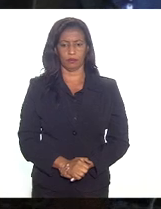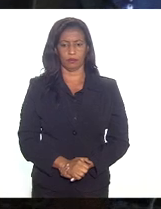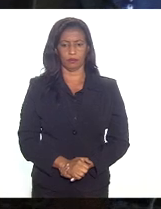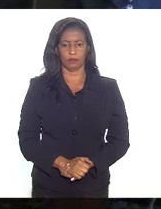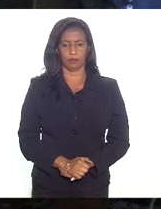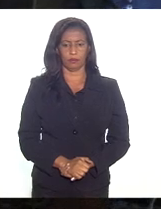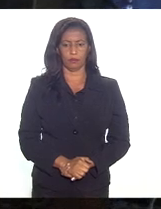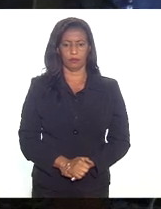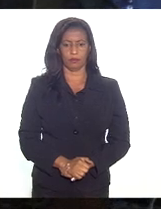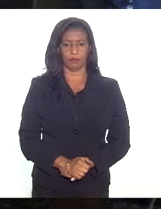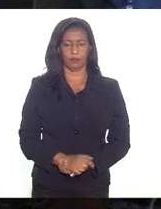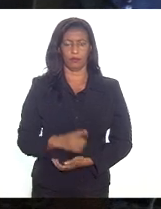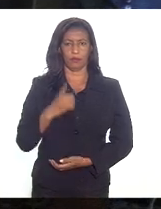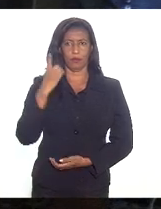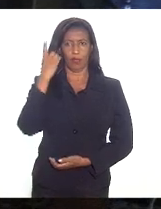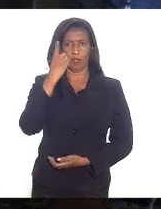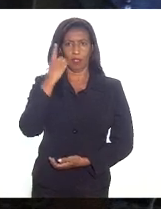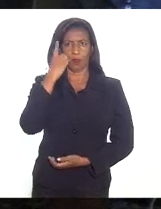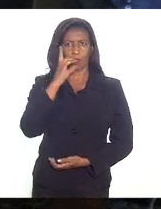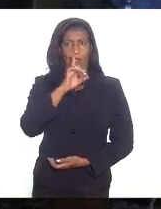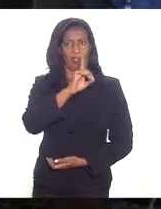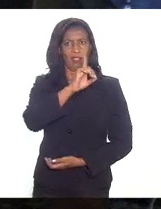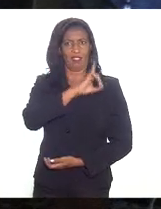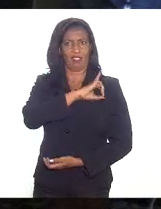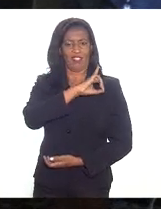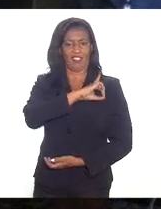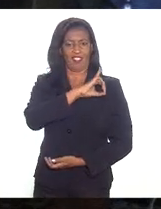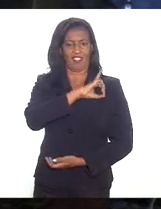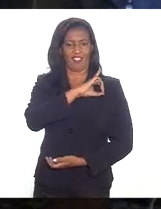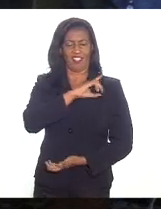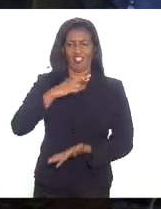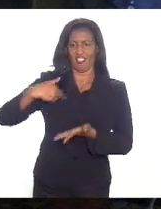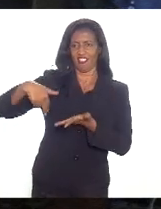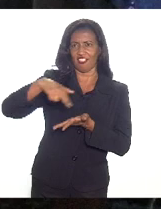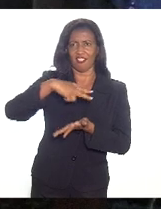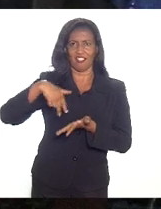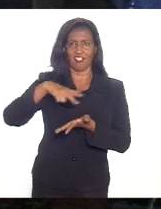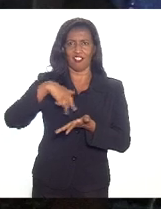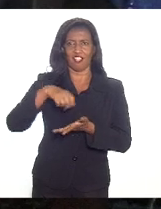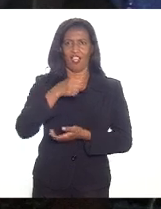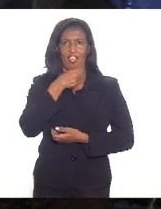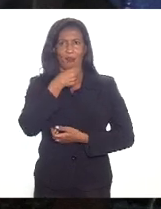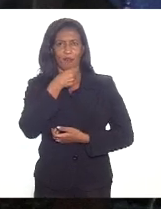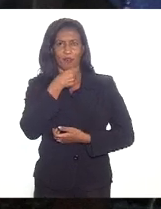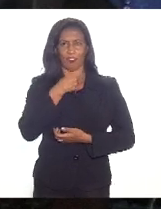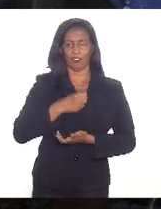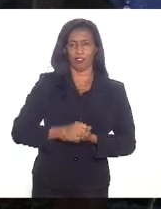Deputado doutor delegado dançarino, artista, apresentador,